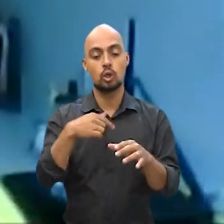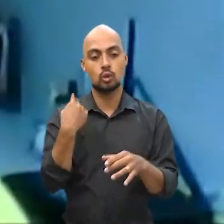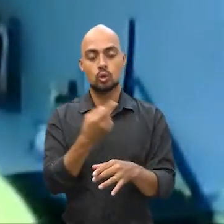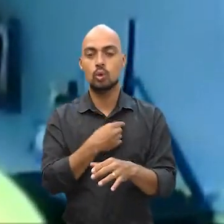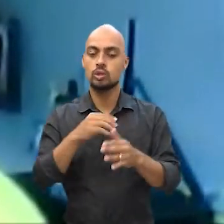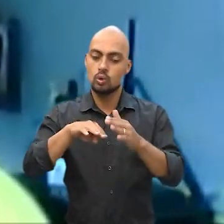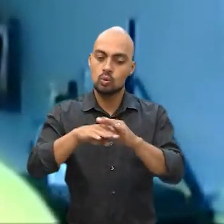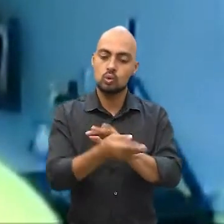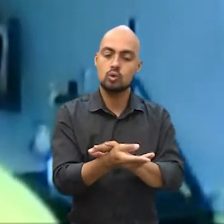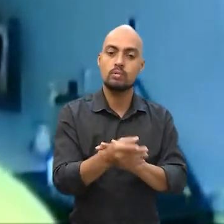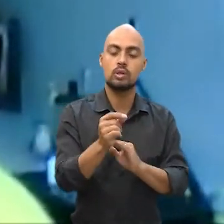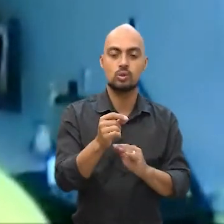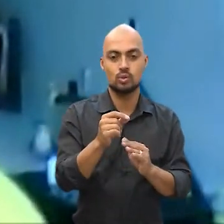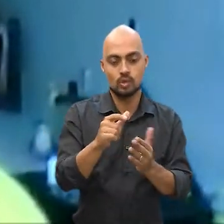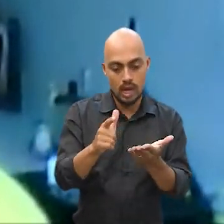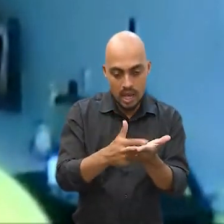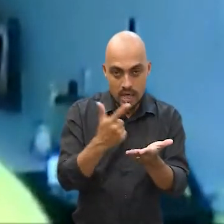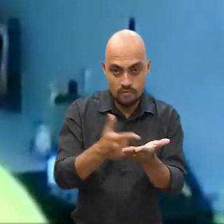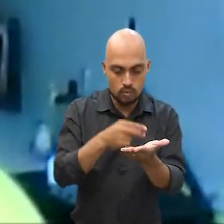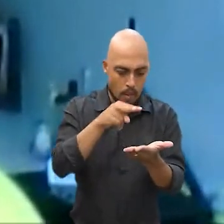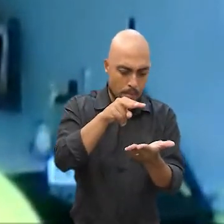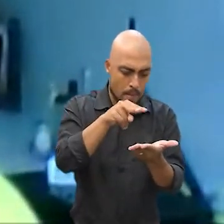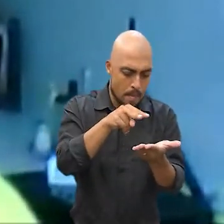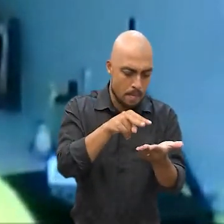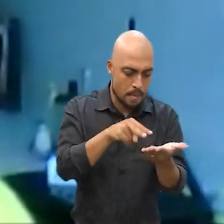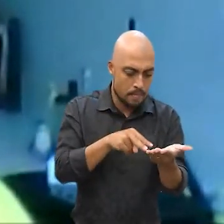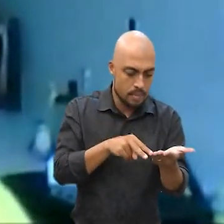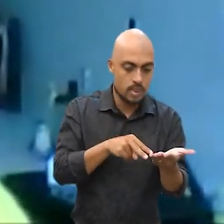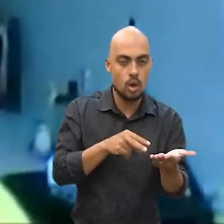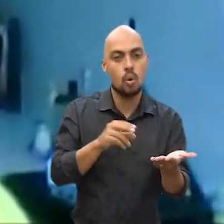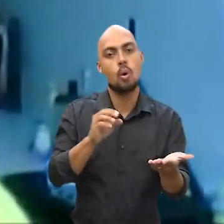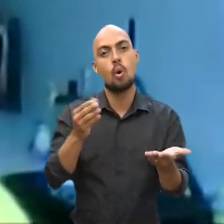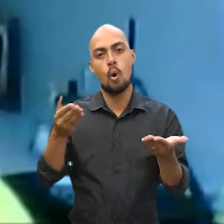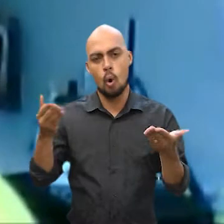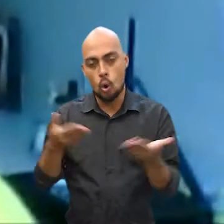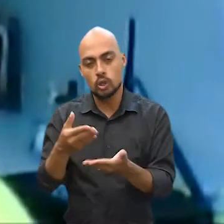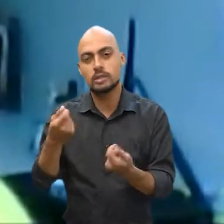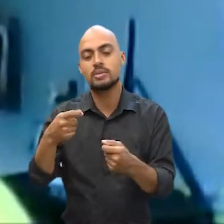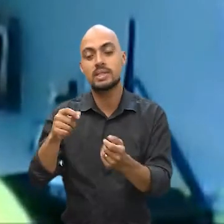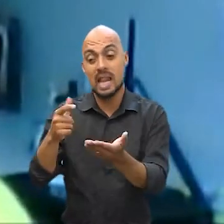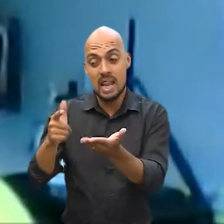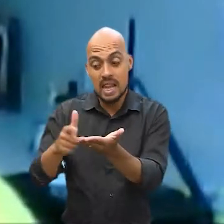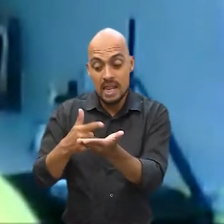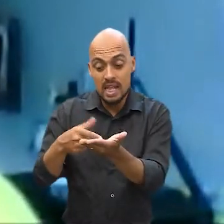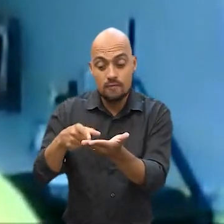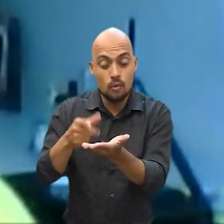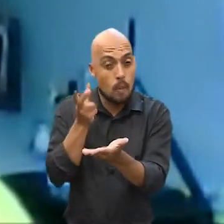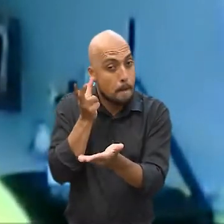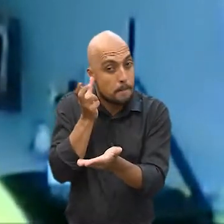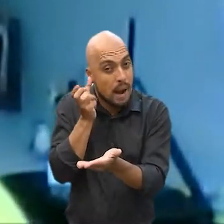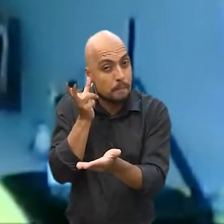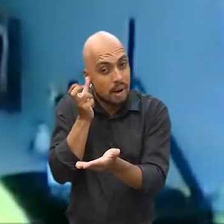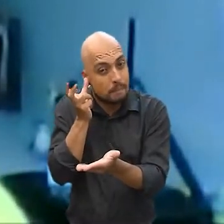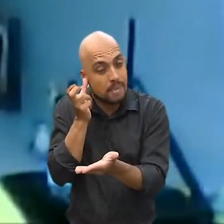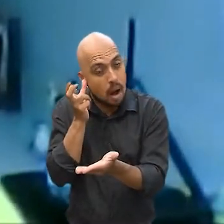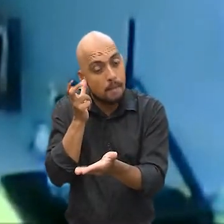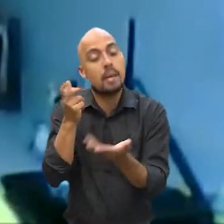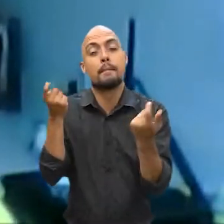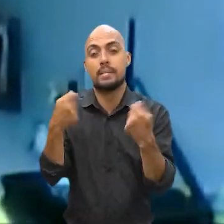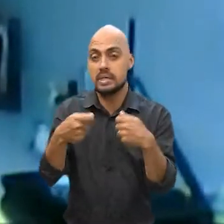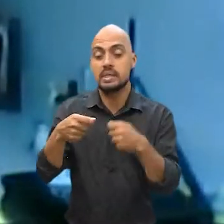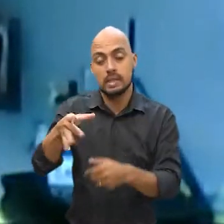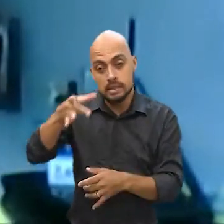a ler livros impressos. E hoje nós temos audiolivros super acessíveis para que essas crianças também